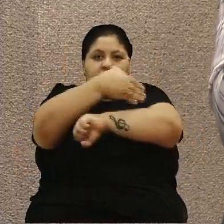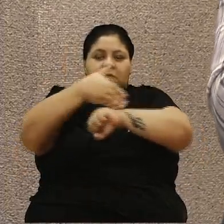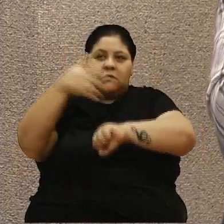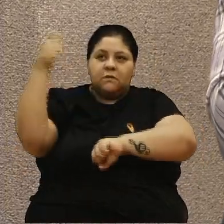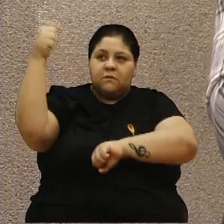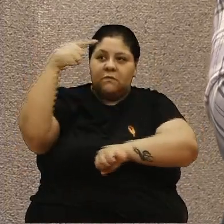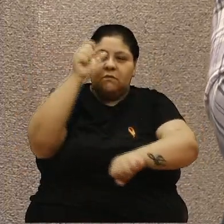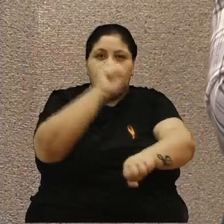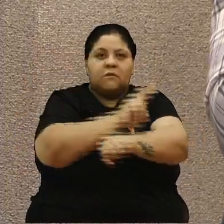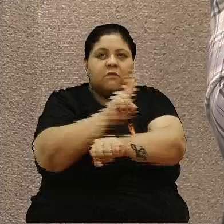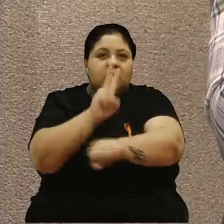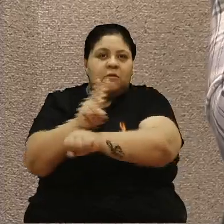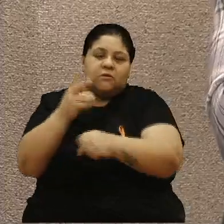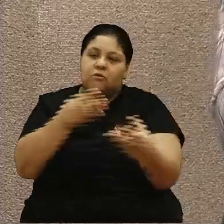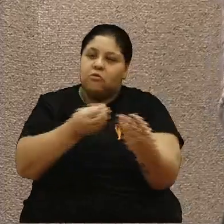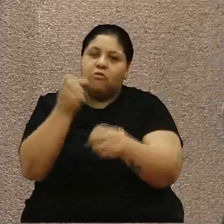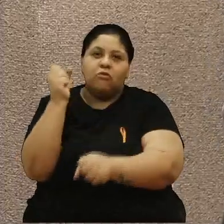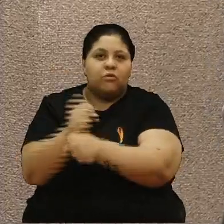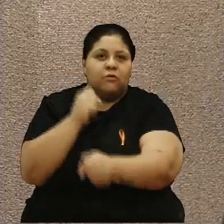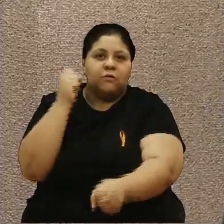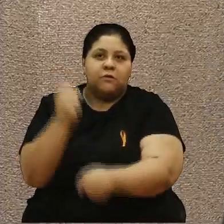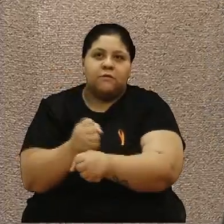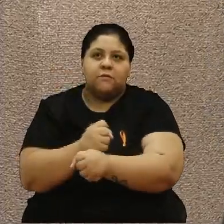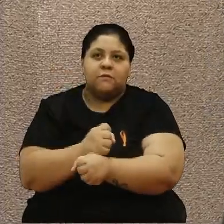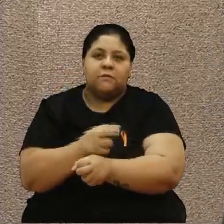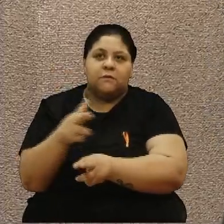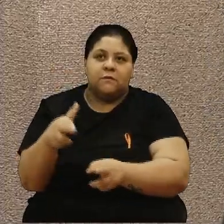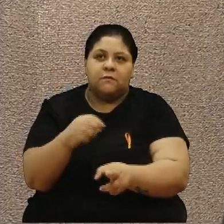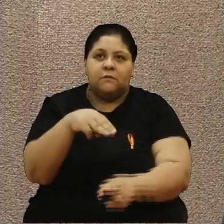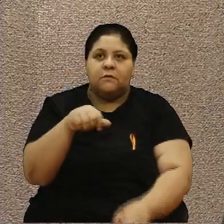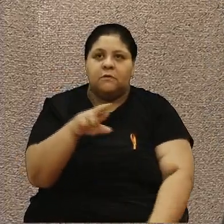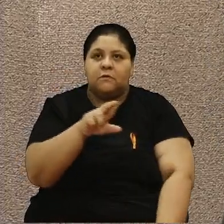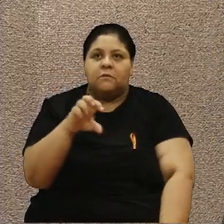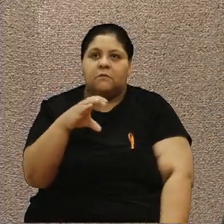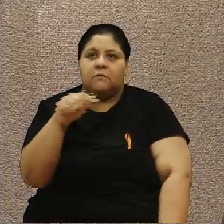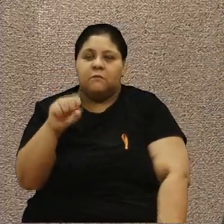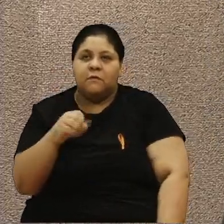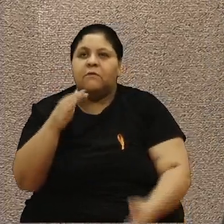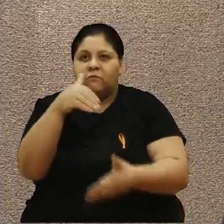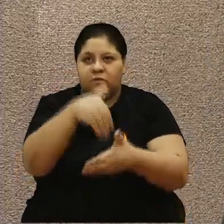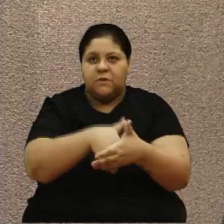proteger por muitos anos, né, a represa do Marrecas. Era isso, votaria favorável, senhor presidente.